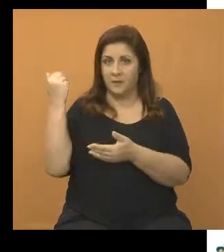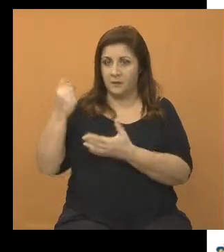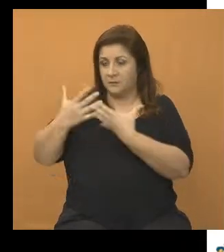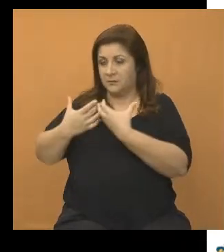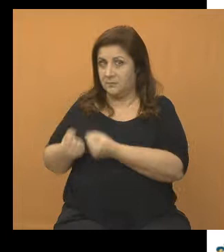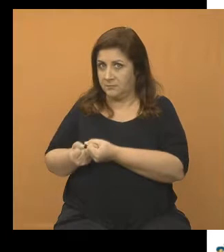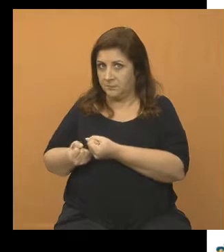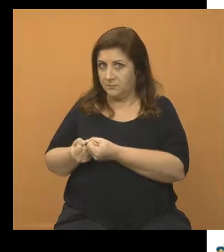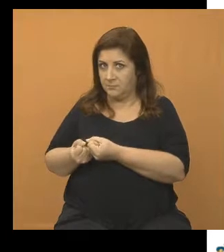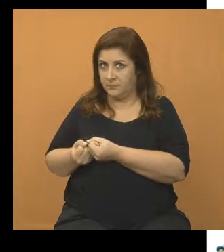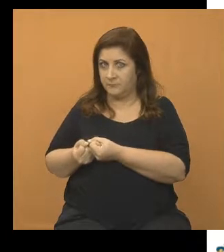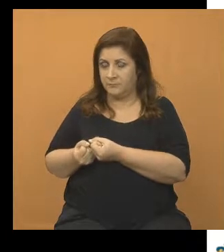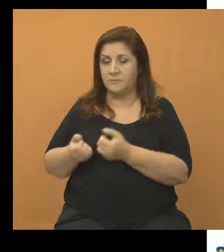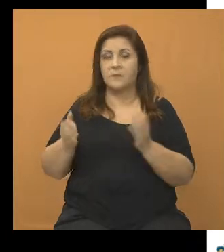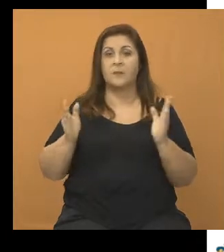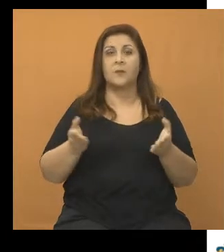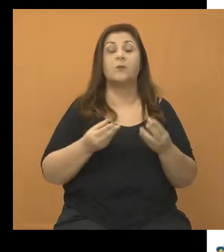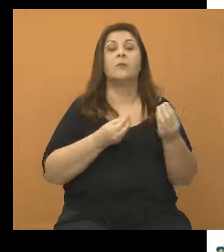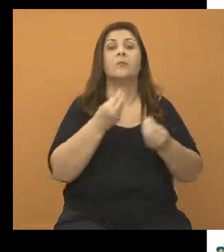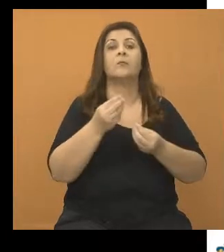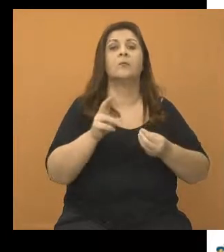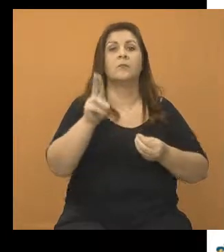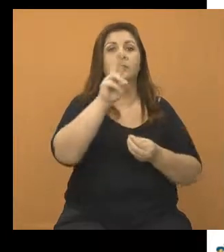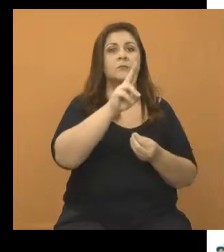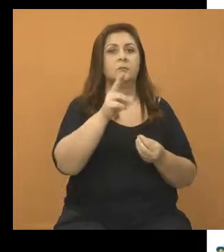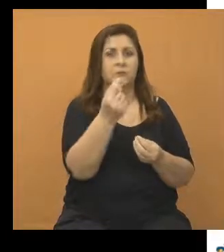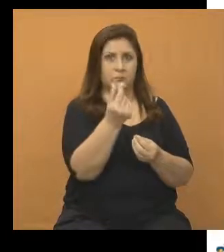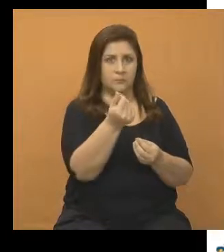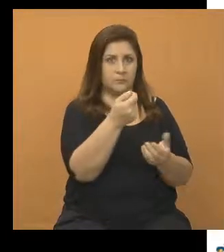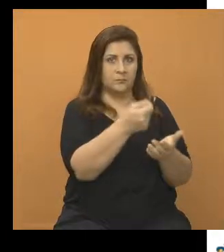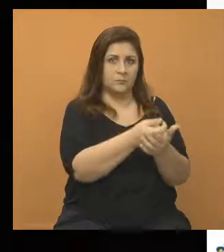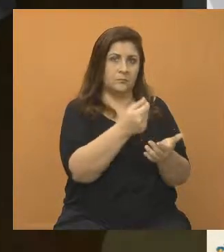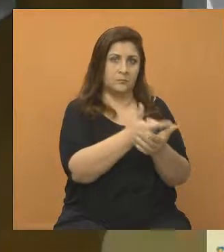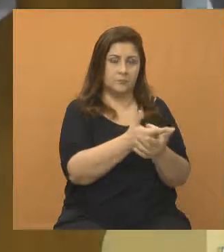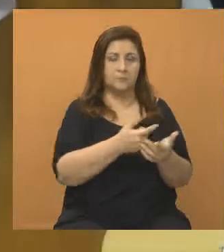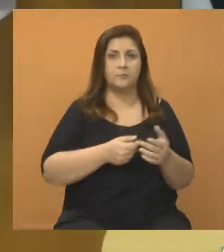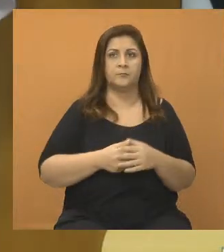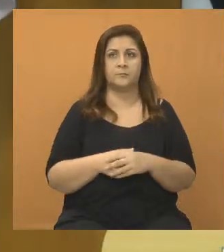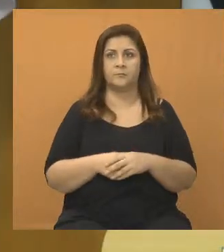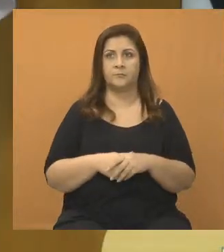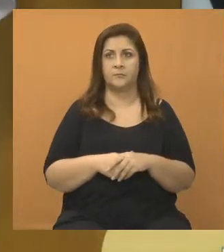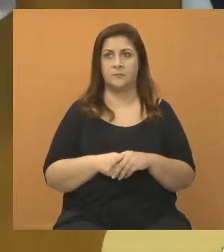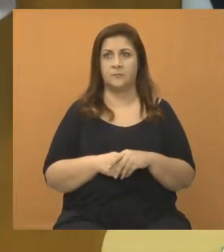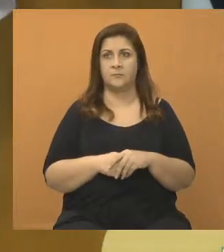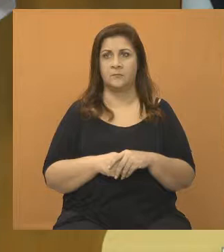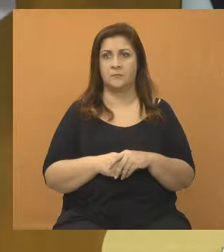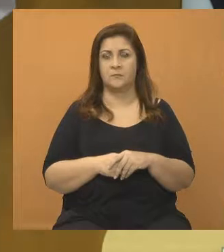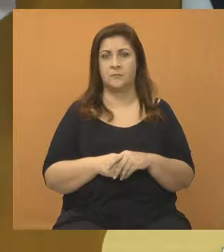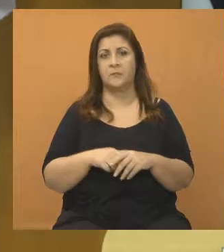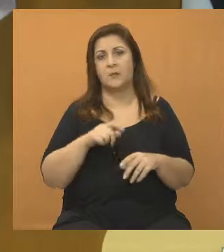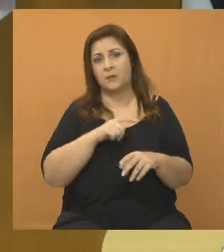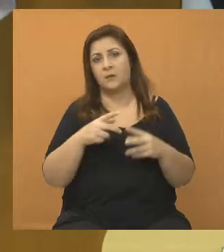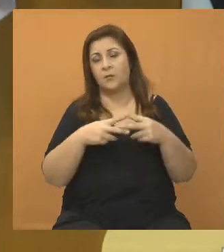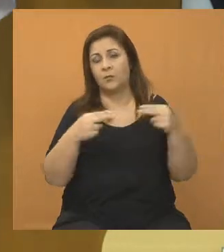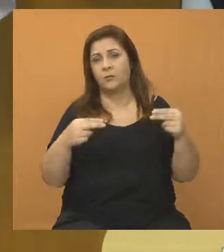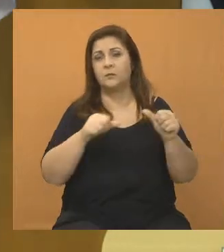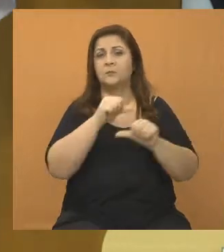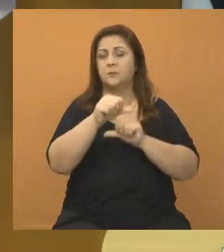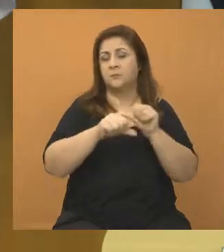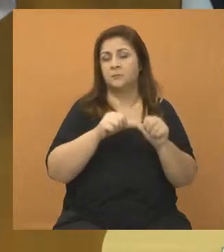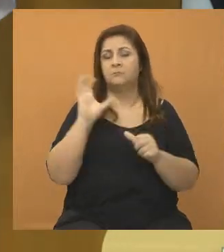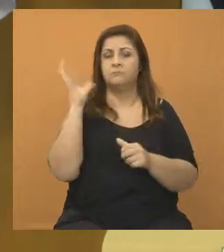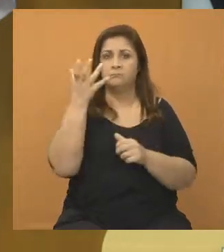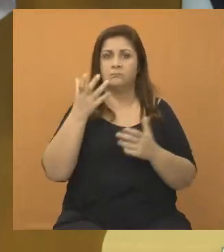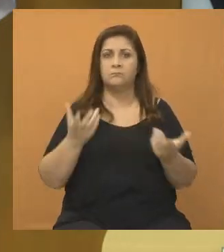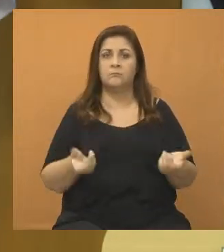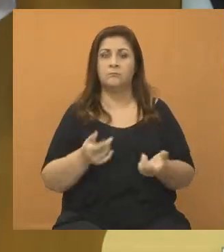a gente planeja, né, gastar isso, né? Óbvio que pode, né, que nem algumas alterações ocorrem, né?